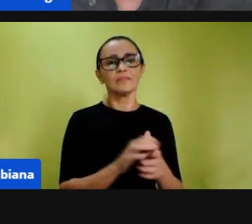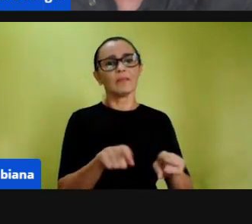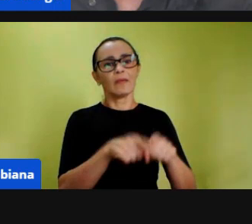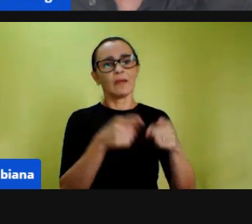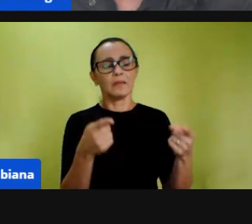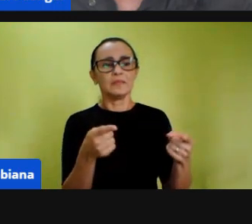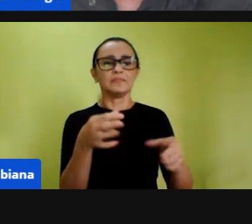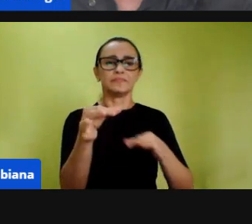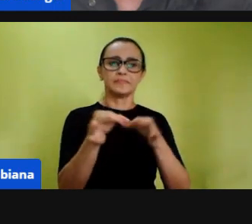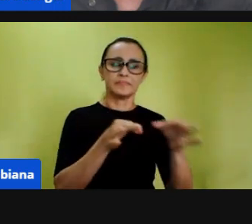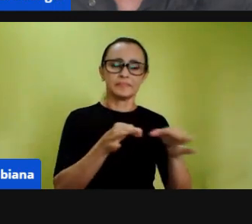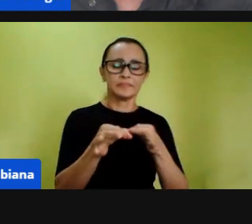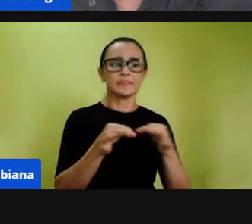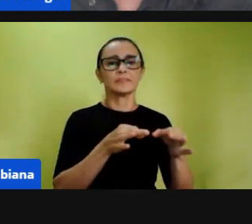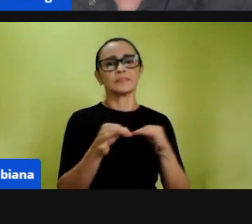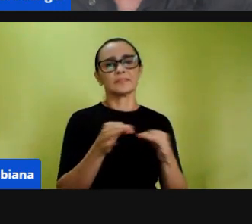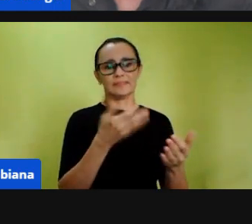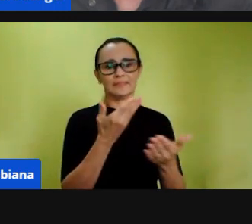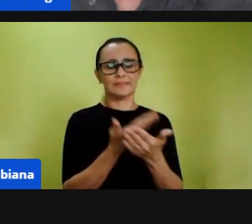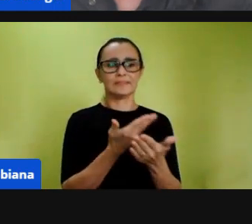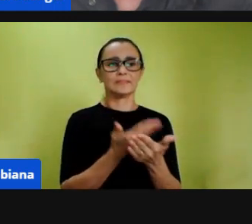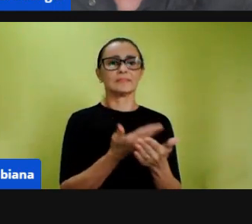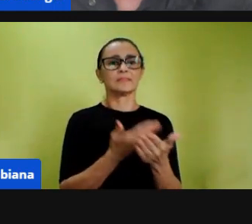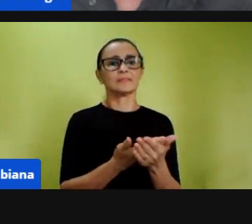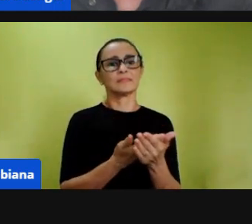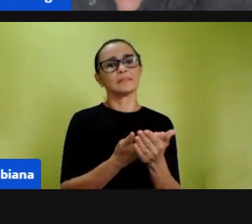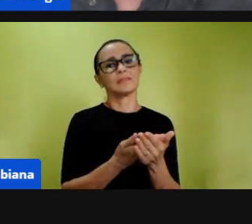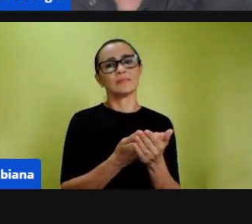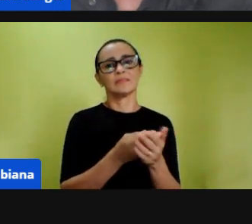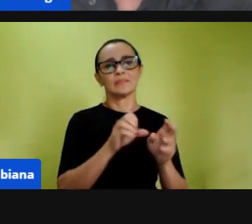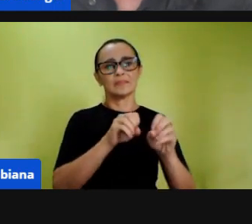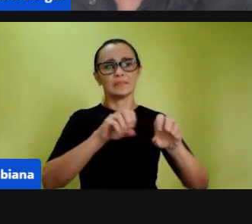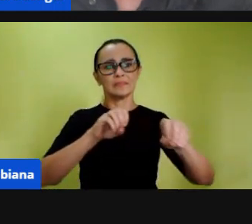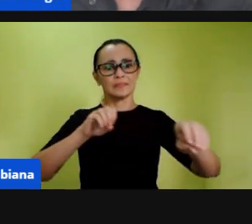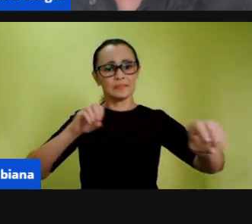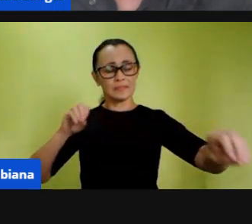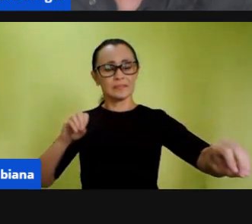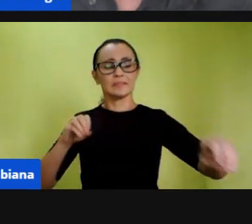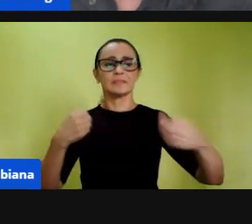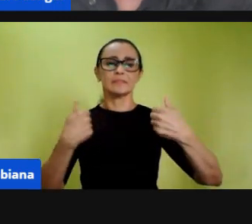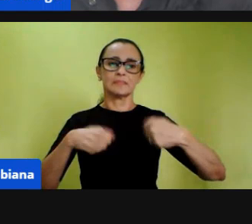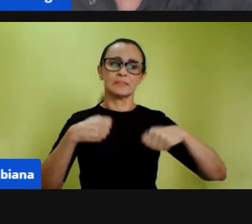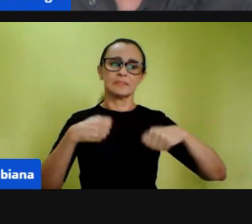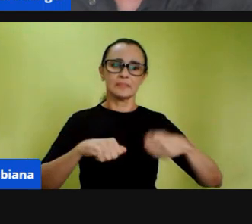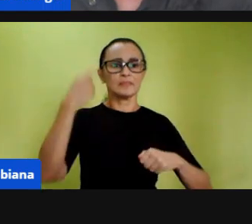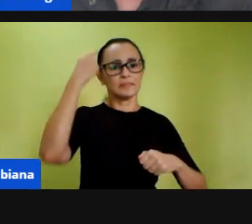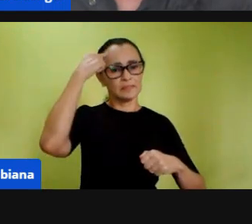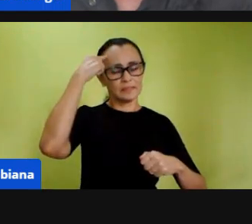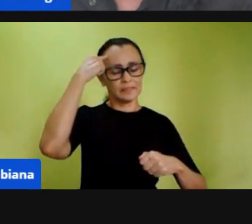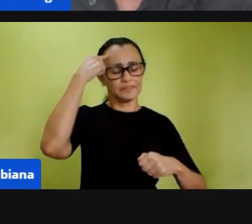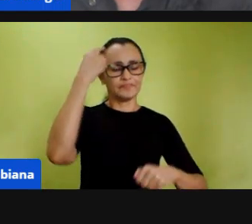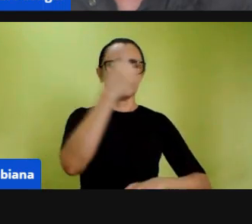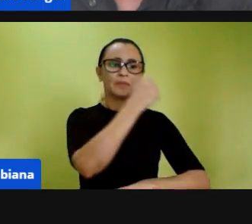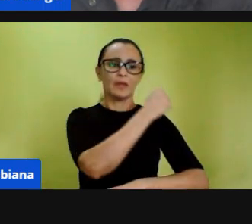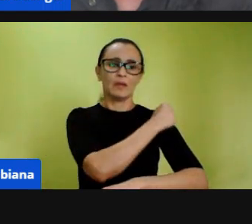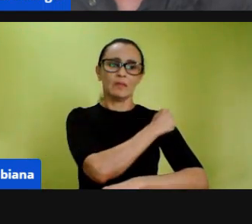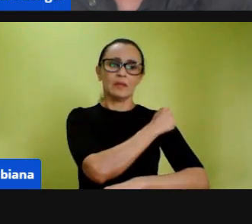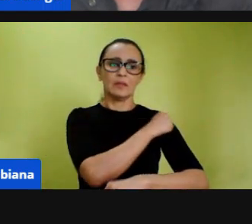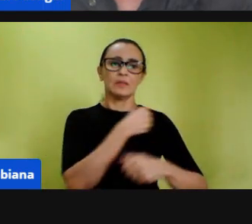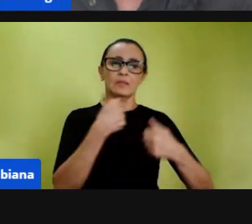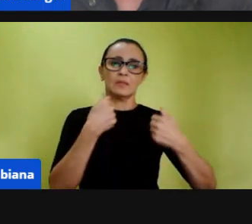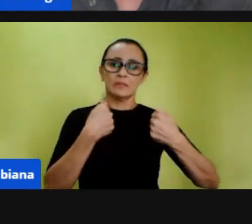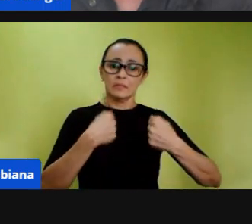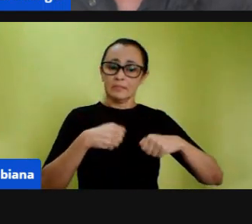aula remota, né, é interessante nós pensarmos nisso. O aluno ele precisa entender que a aula está acontecendo, no meu